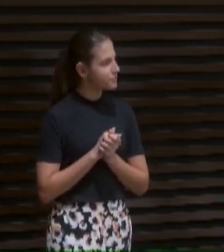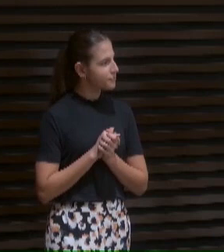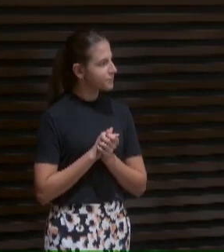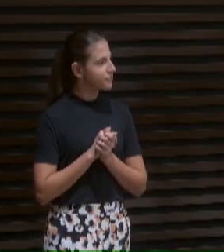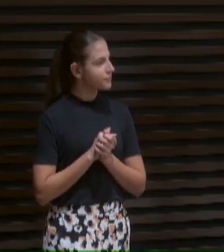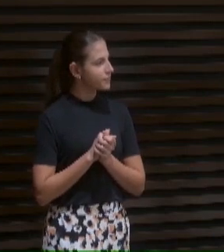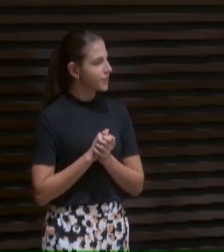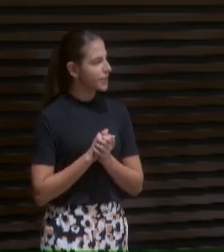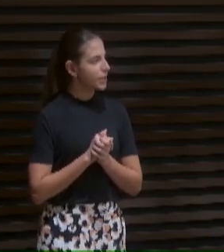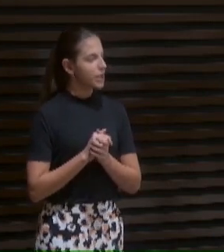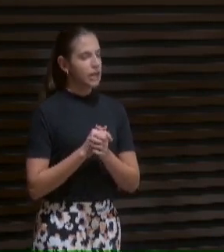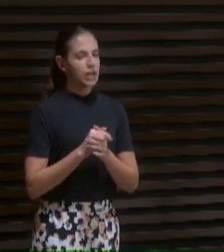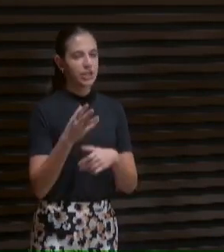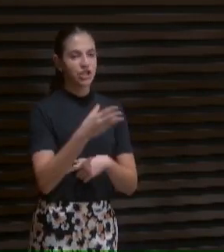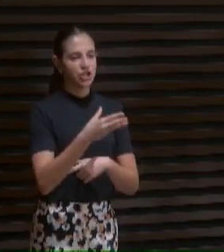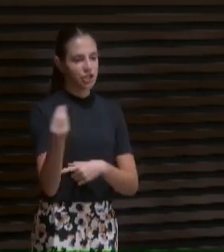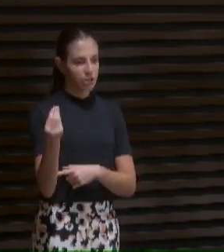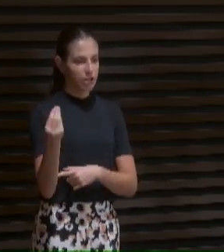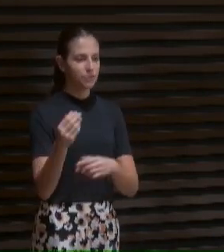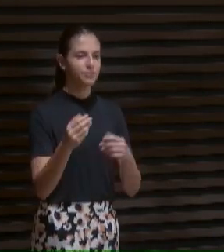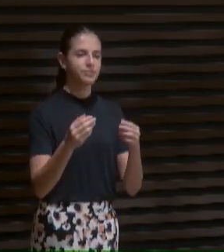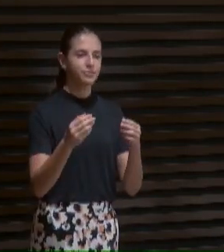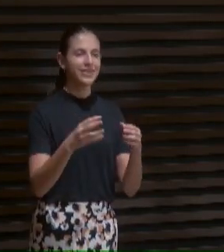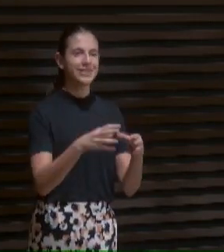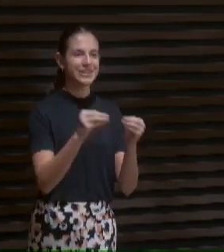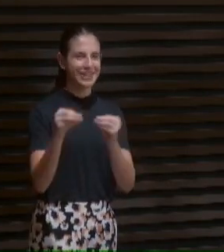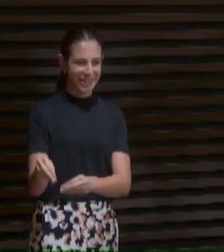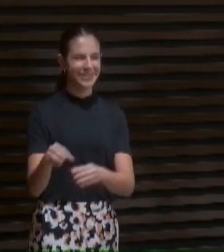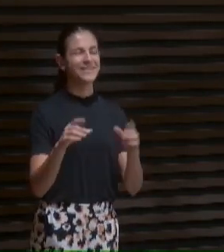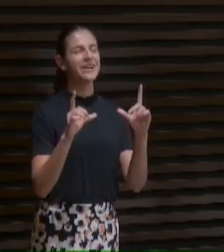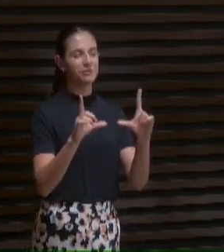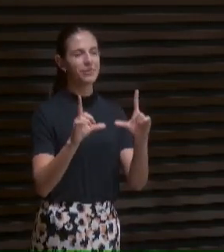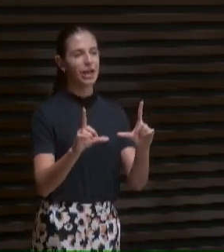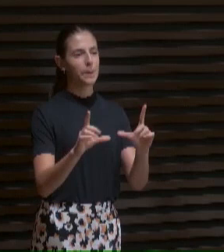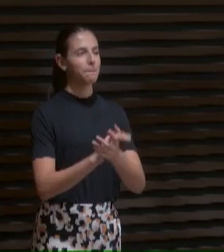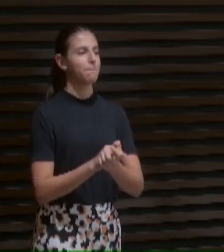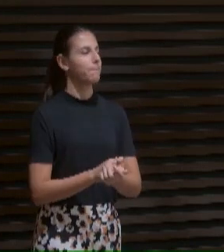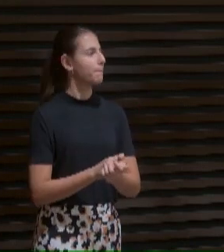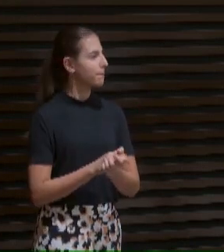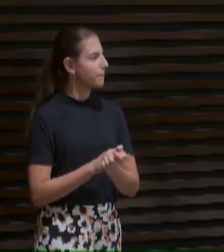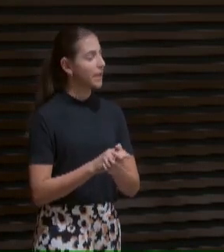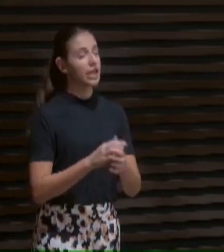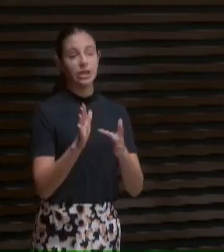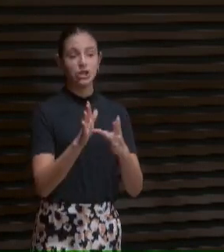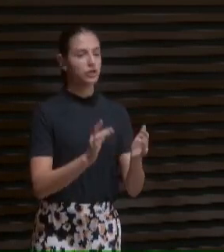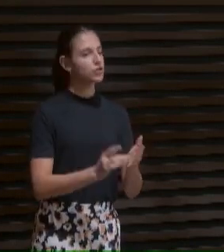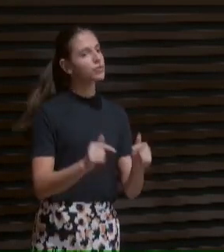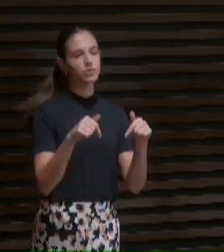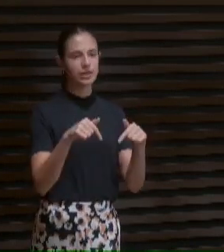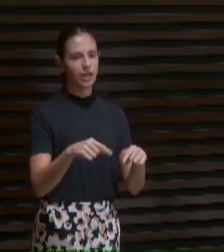Eles tiraram a placa. Isso aqui diz assim: ele não está aqui, porque ele ressuscitou.